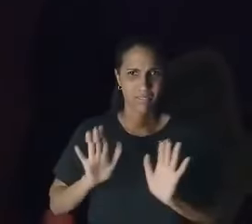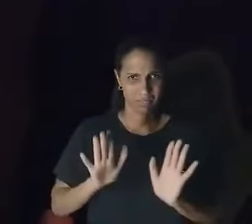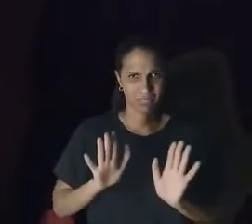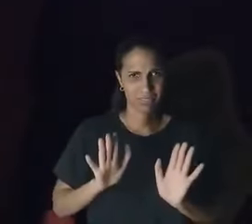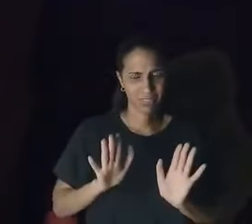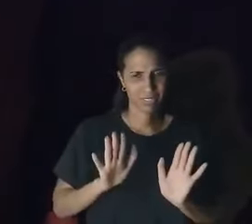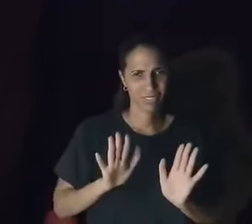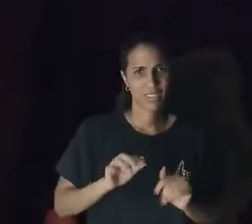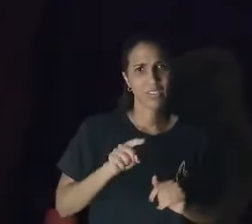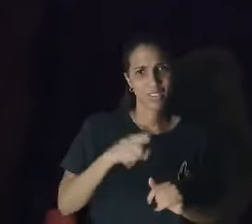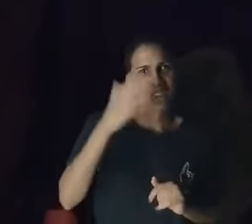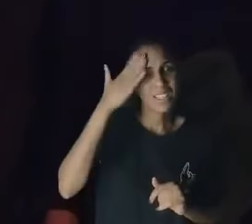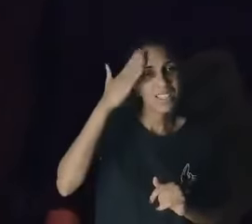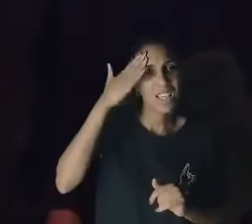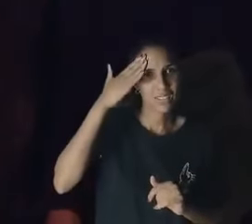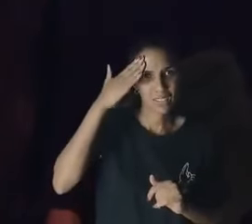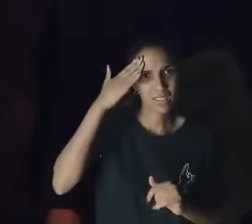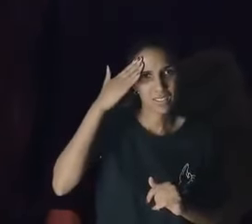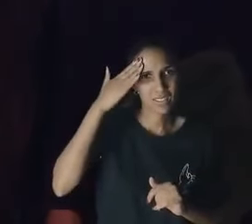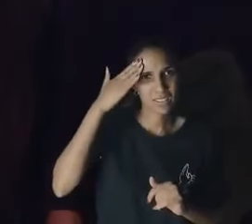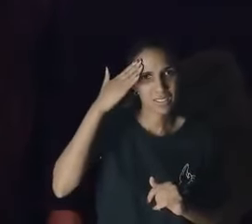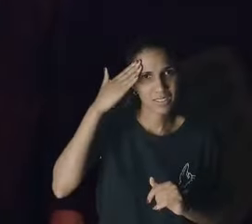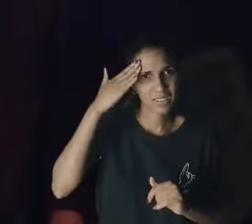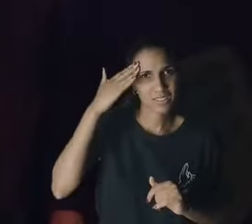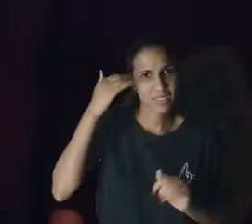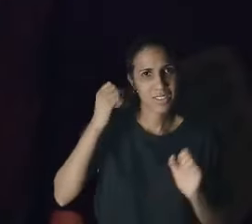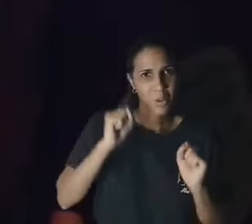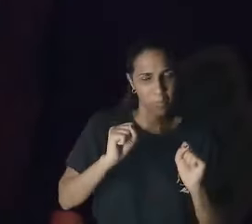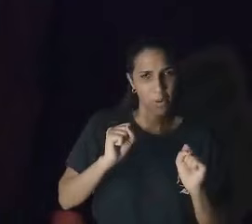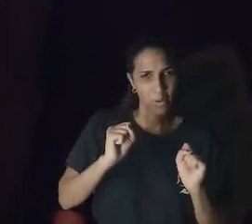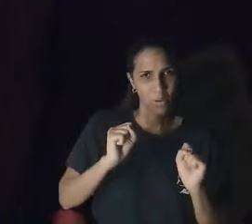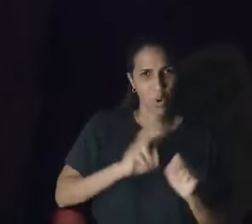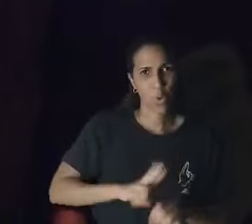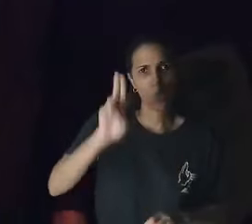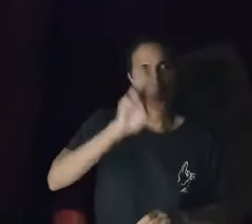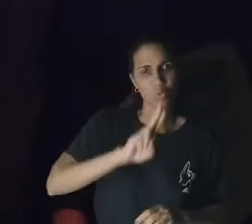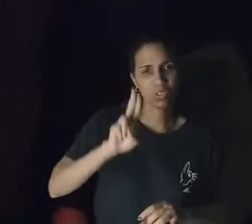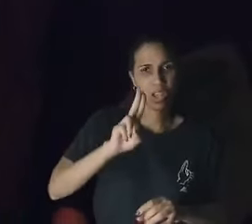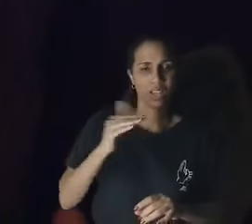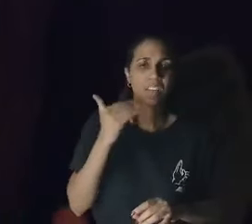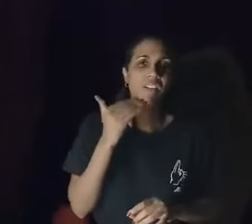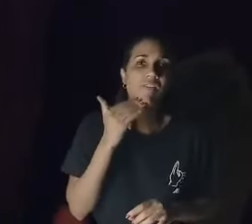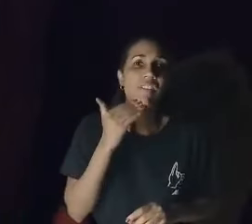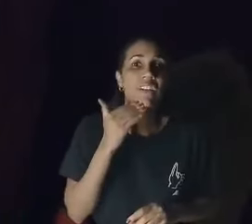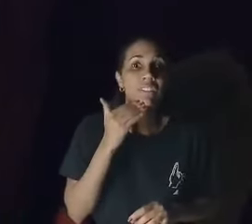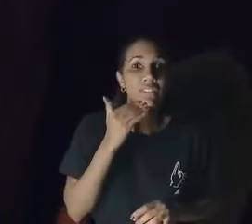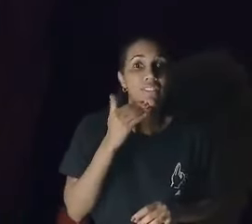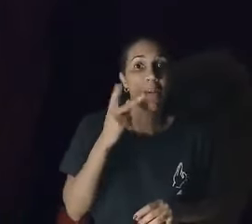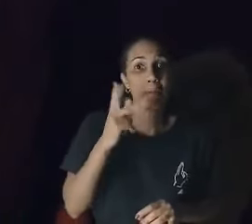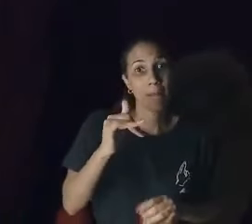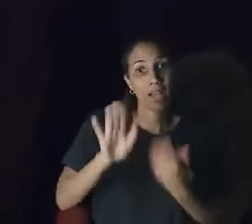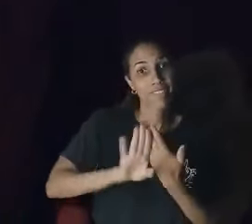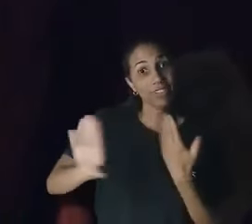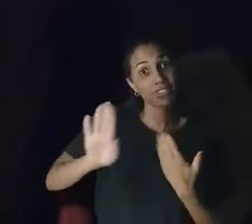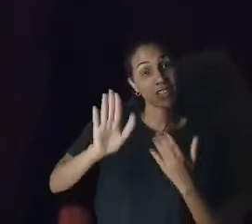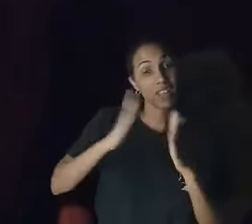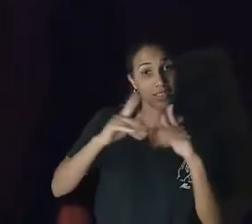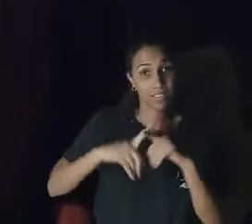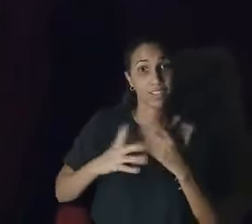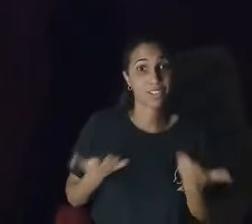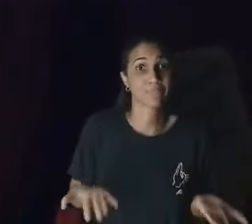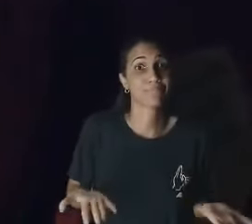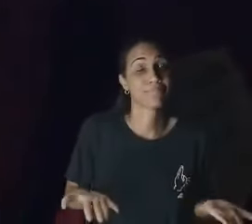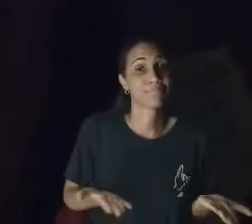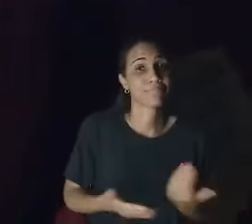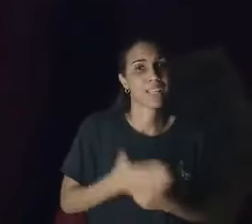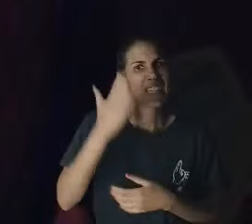Você sabe que pode ter usado como desculpa os erros do seu pai para ter saído da igreja, mesmo sabendo que